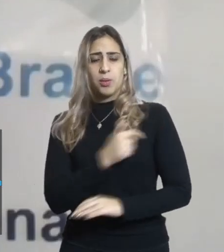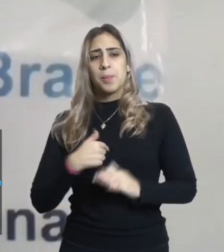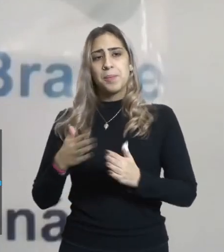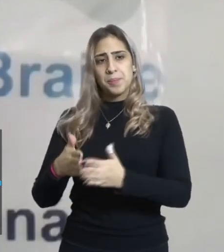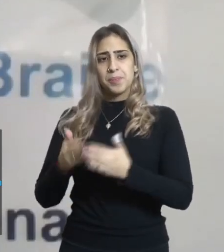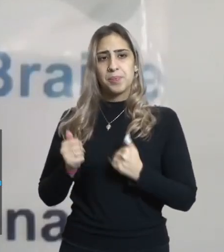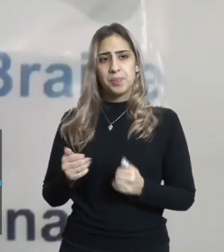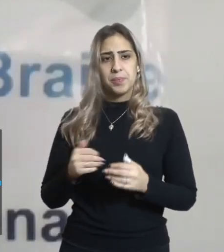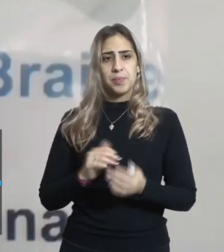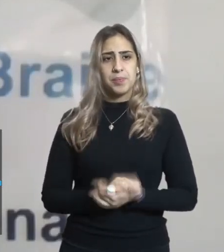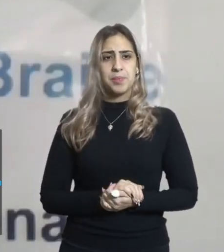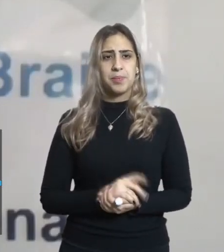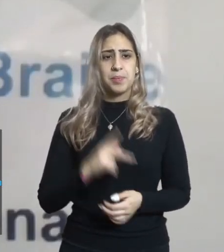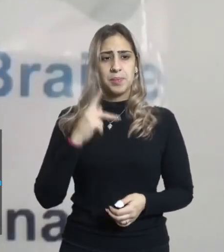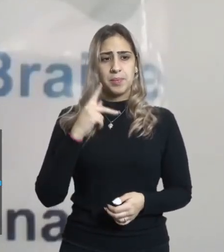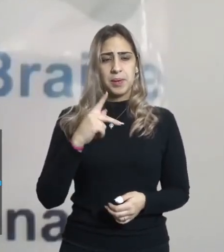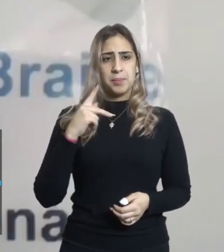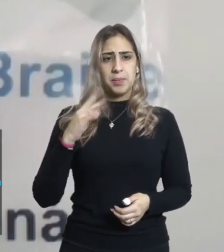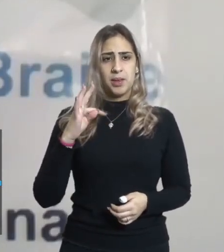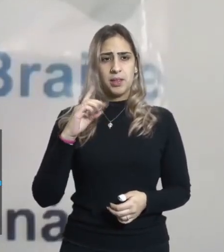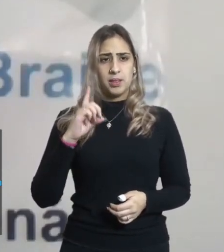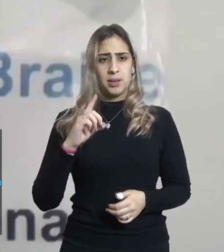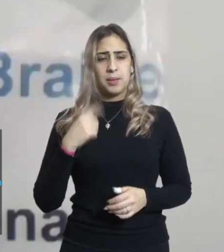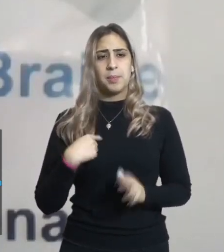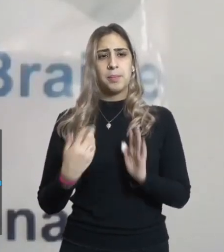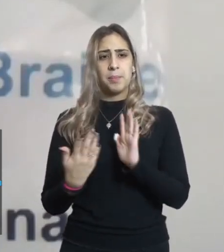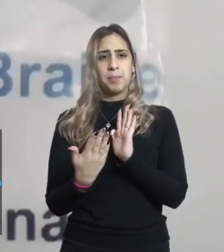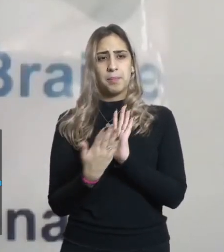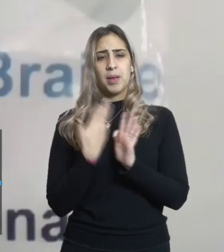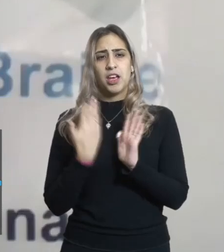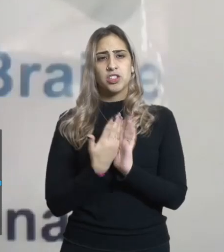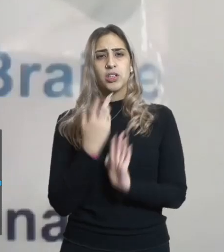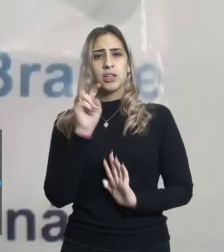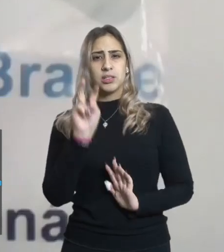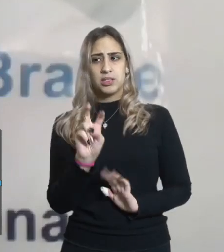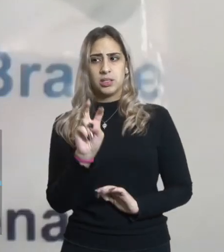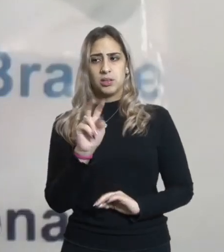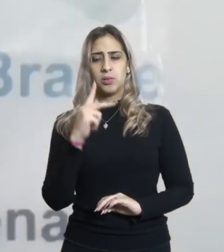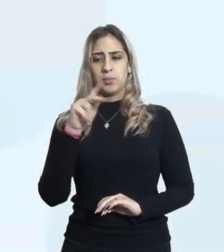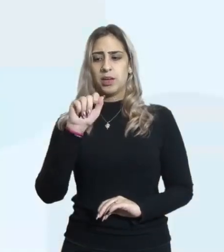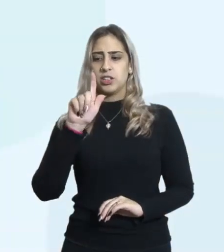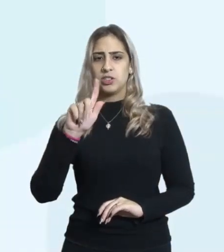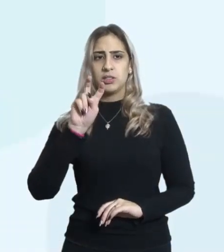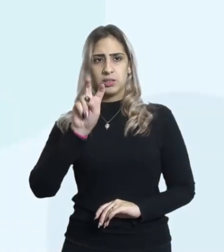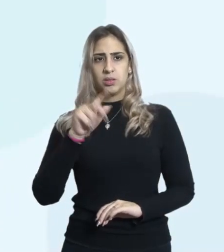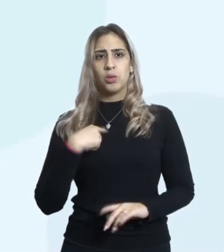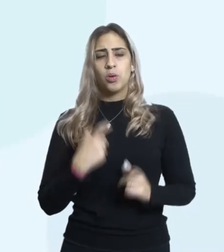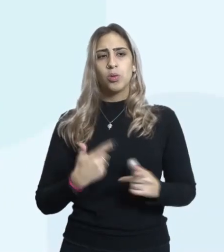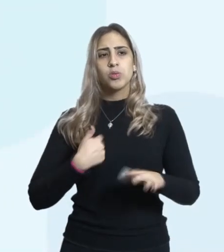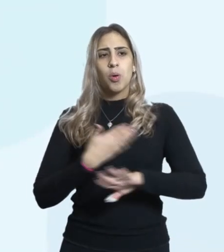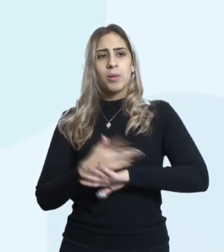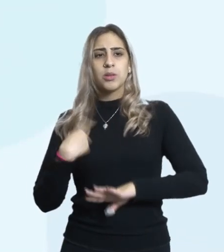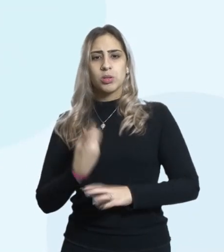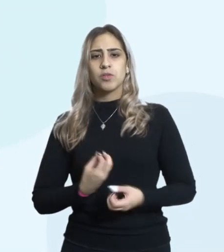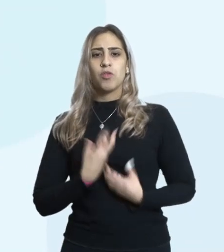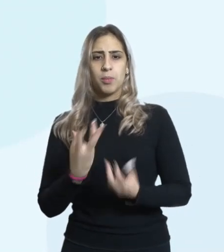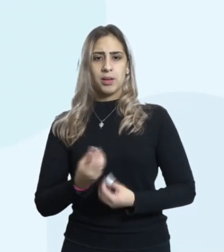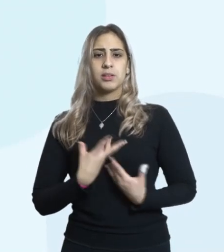o PPT de página 5, que é onde começam as nossas